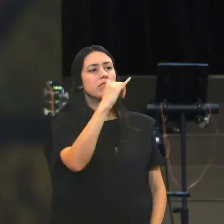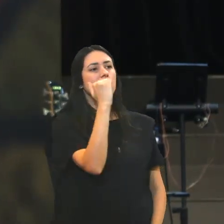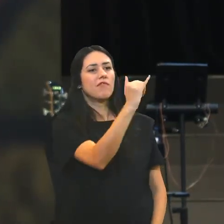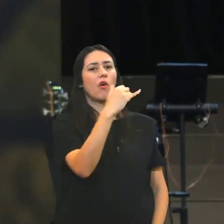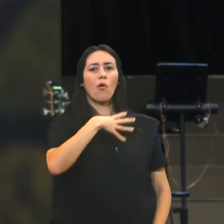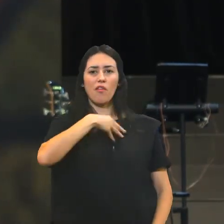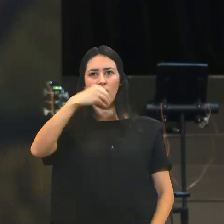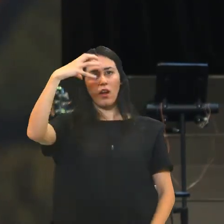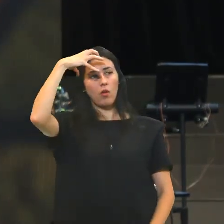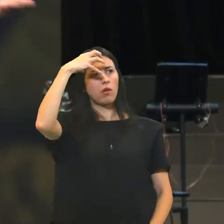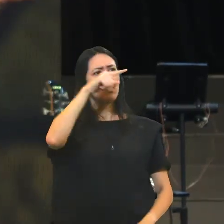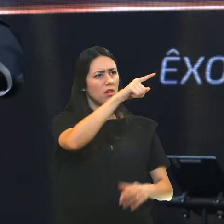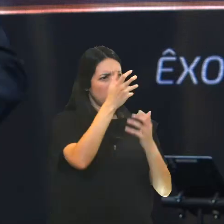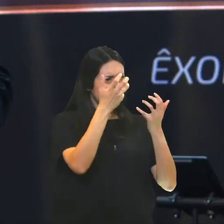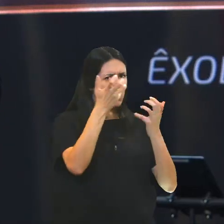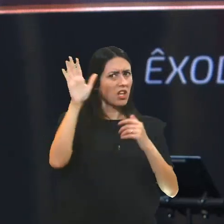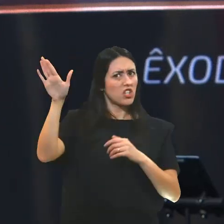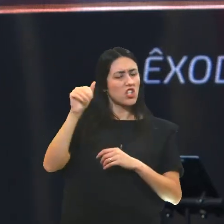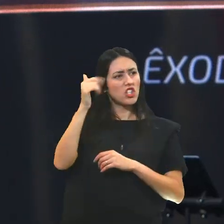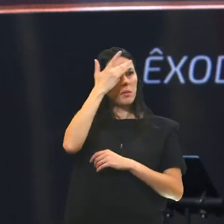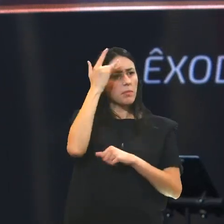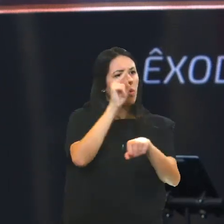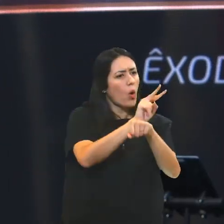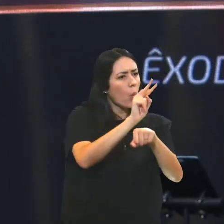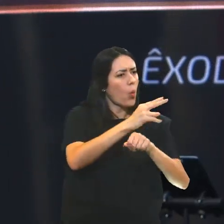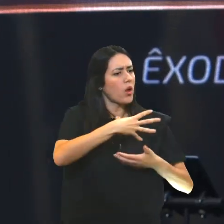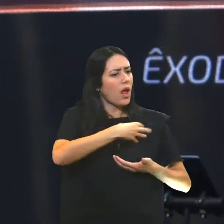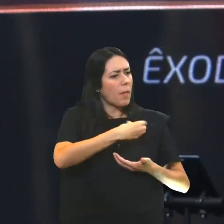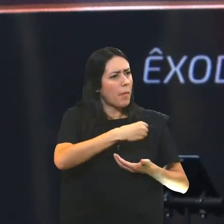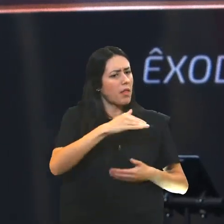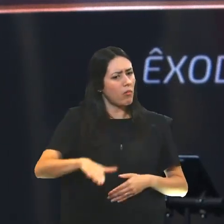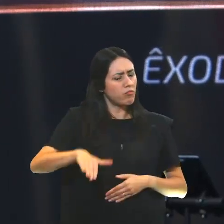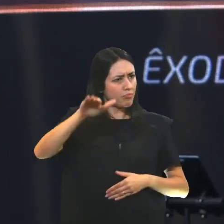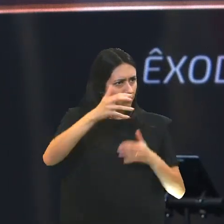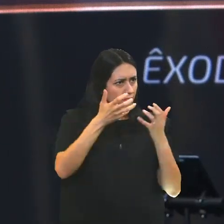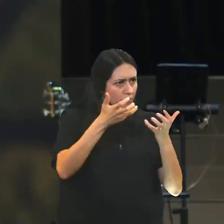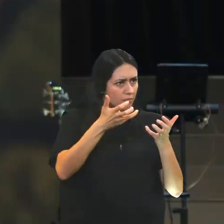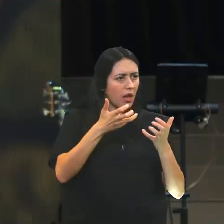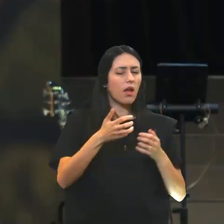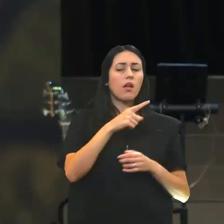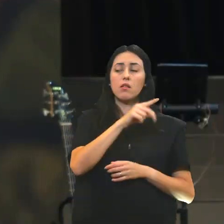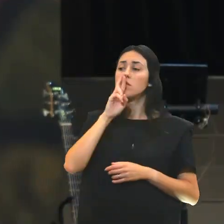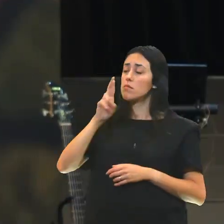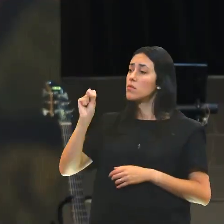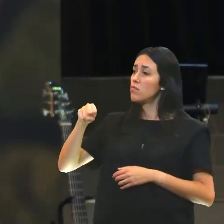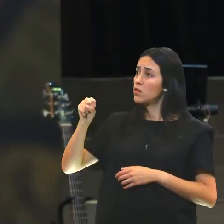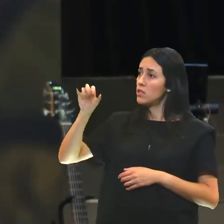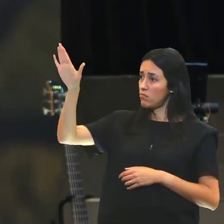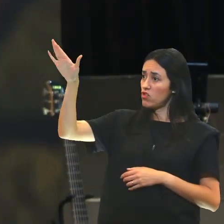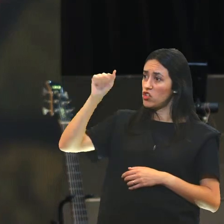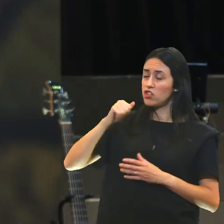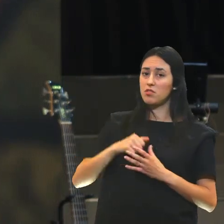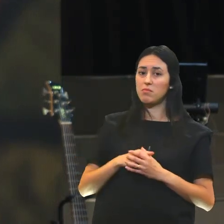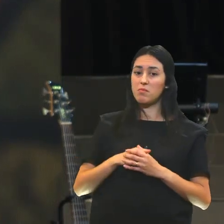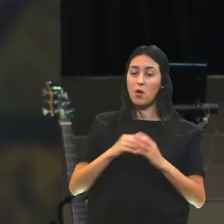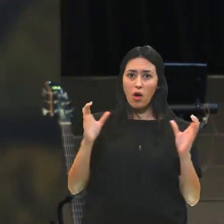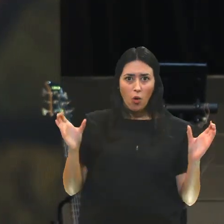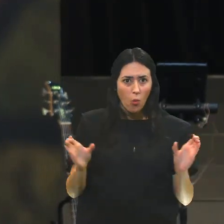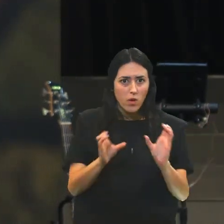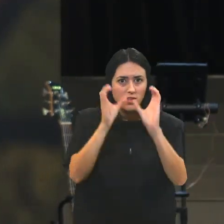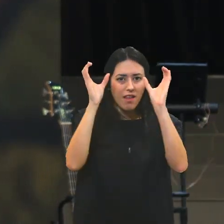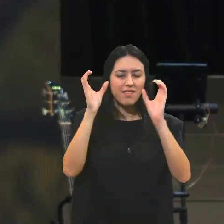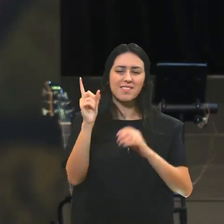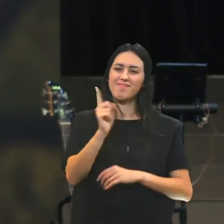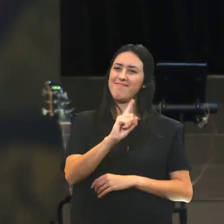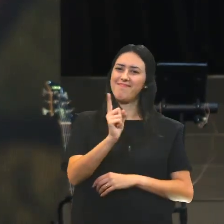você quer alguém para ajudar a amamentar, cuidar da criança nos primeiros dias? Sim, você pode trazer. Coincidência? Não, a mão